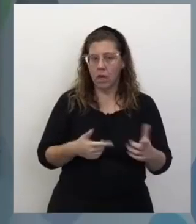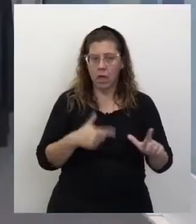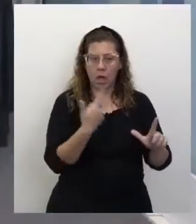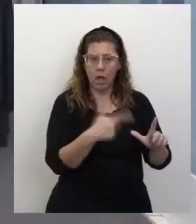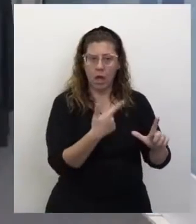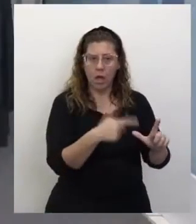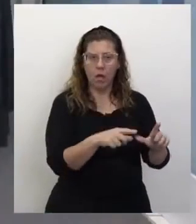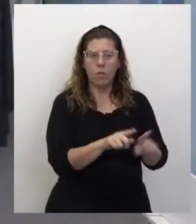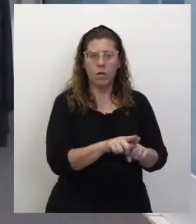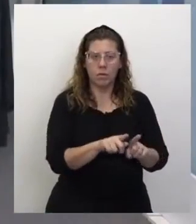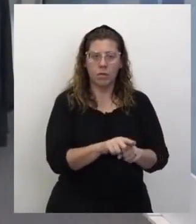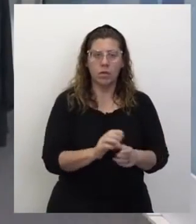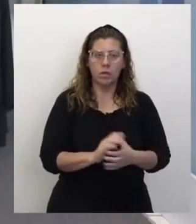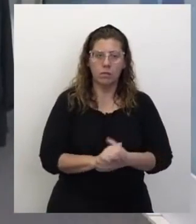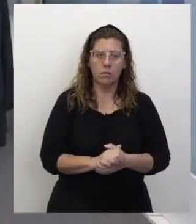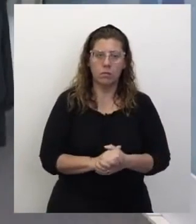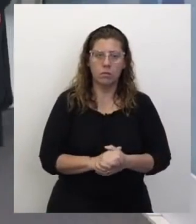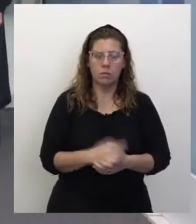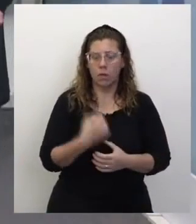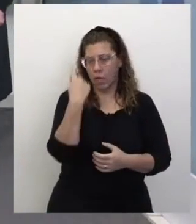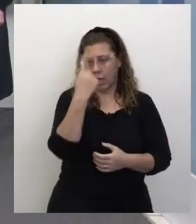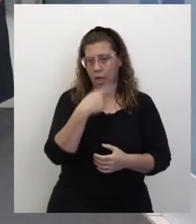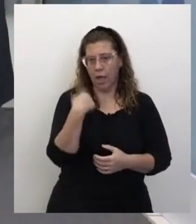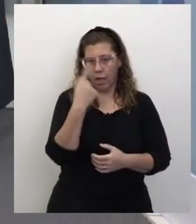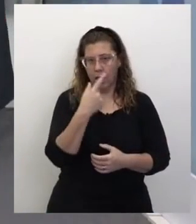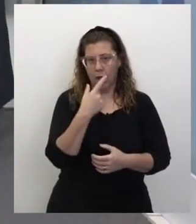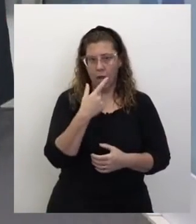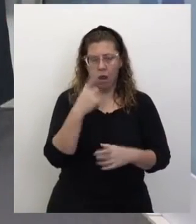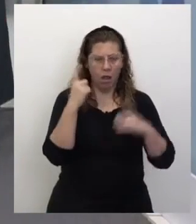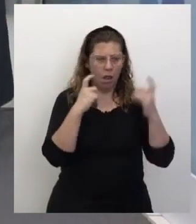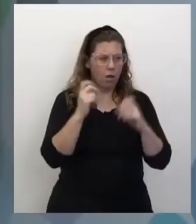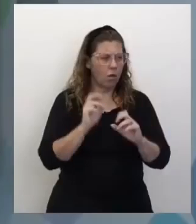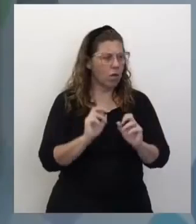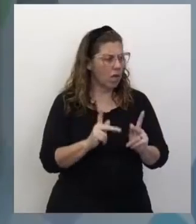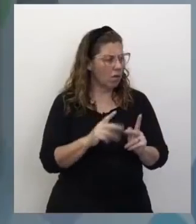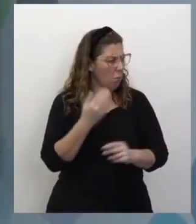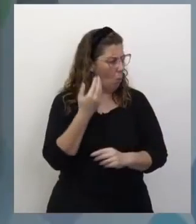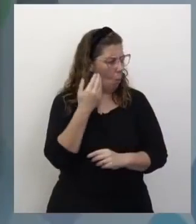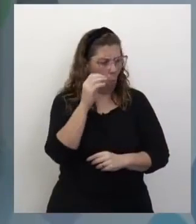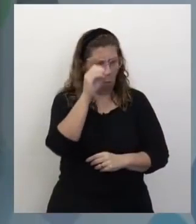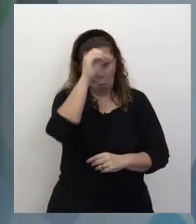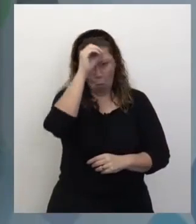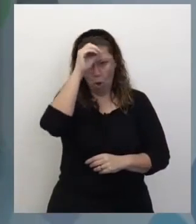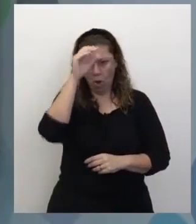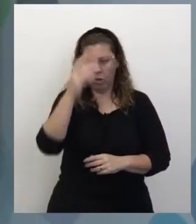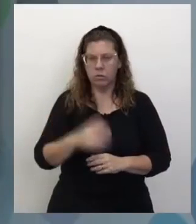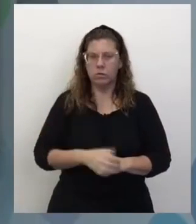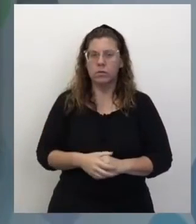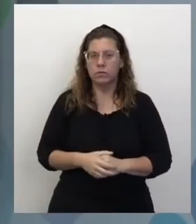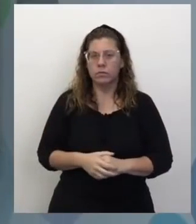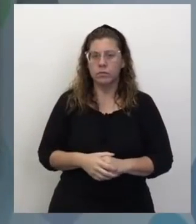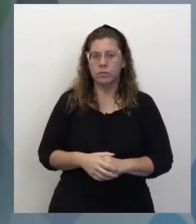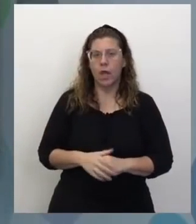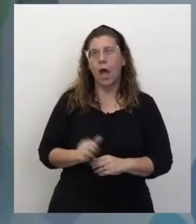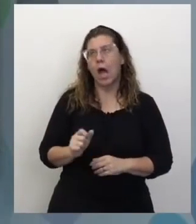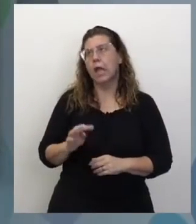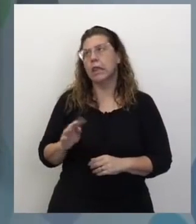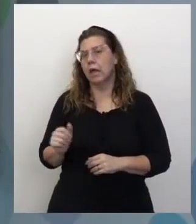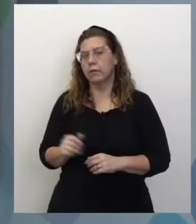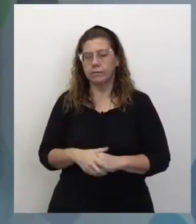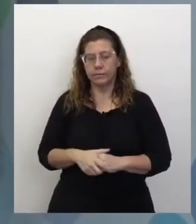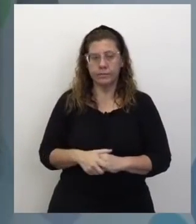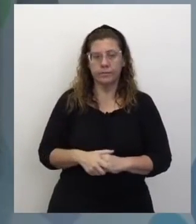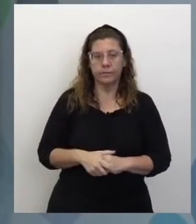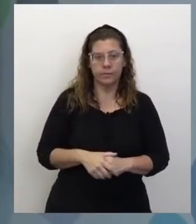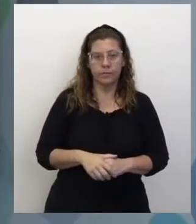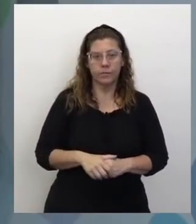Não, mas aquela carinha do ok eu poderia colocar ali. Okay, então. Não estou entendendo nada. Então o João não conhece o meme do atá. Uhum. Aí, vai